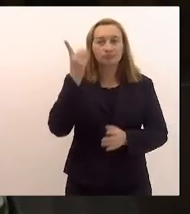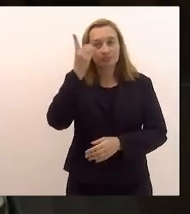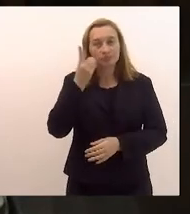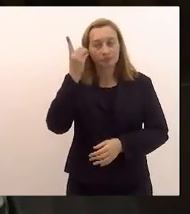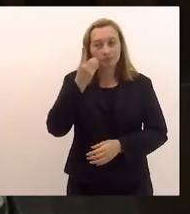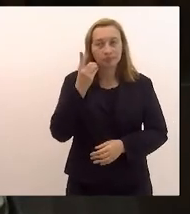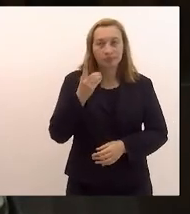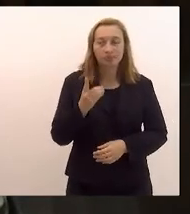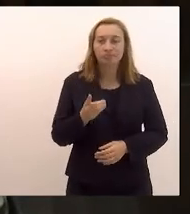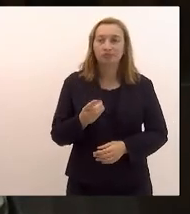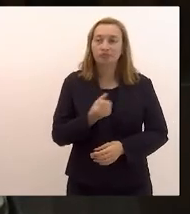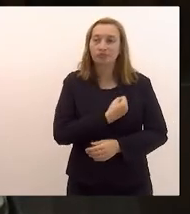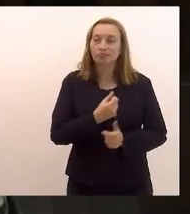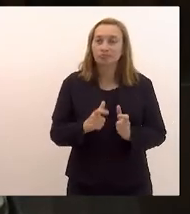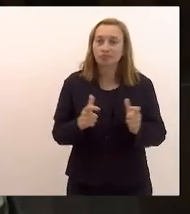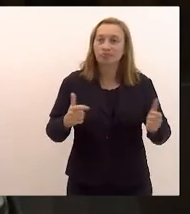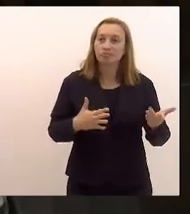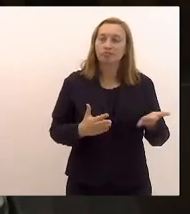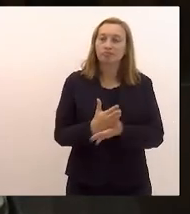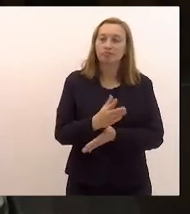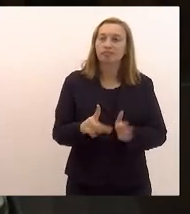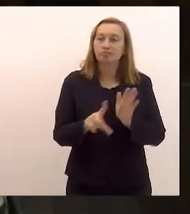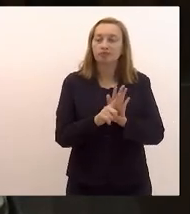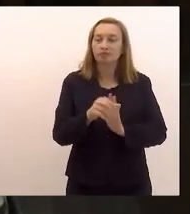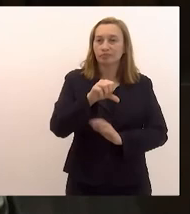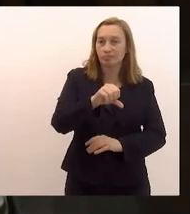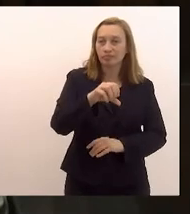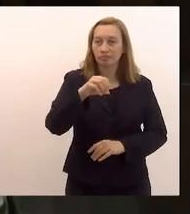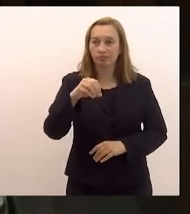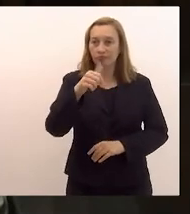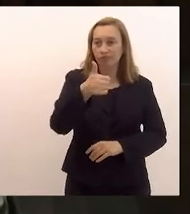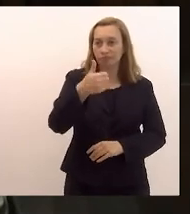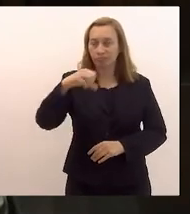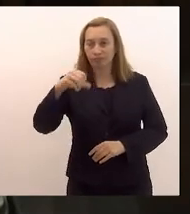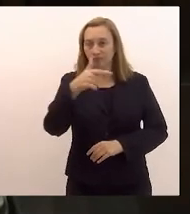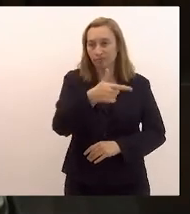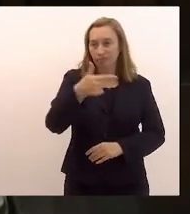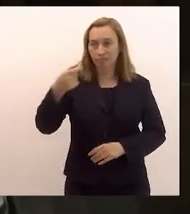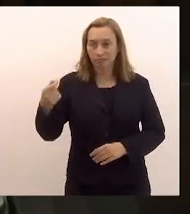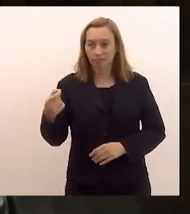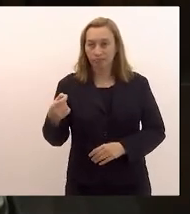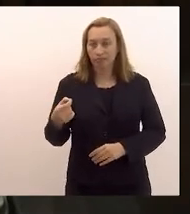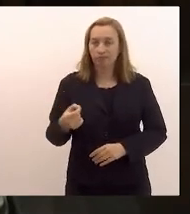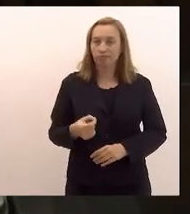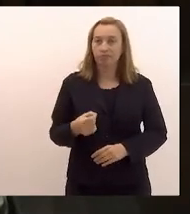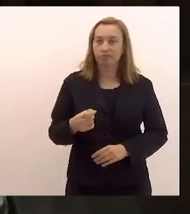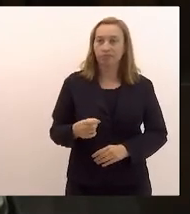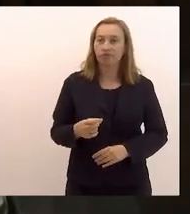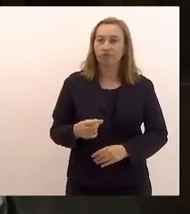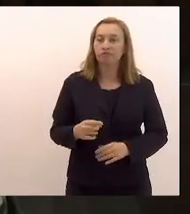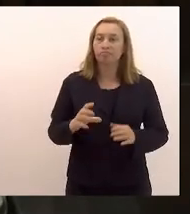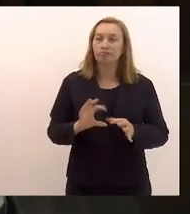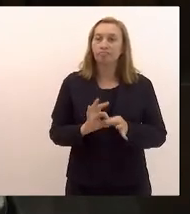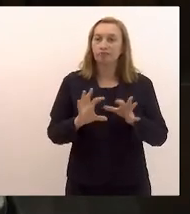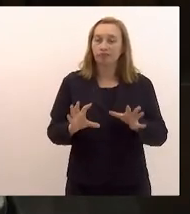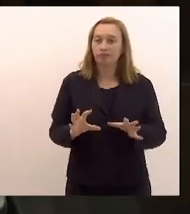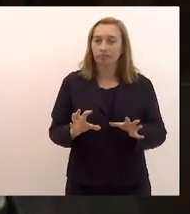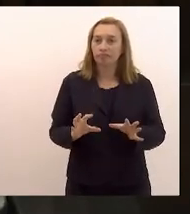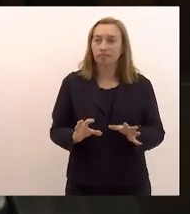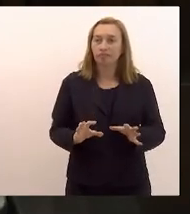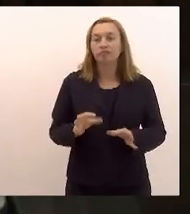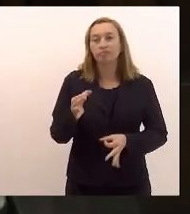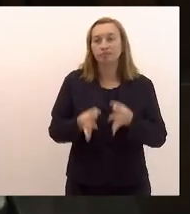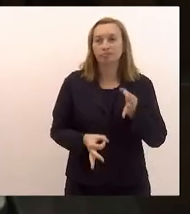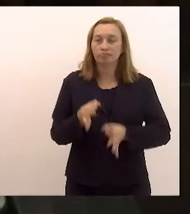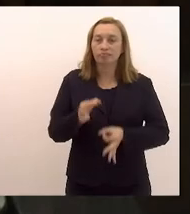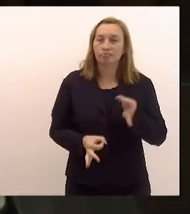e por unanimidade foi aprovada a Lei 90/19 de 2020 garantia da residência jurídica e essa